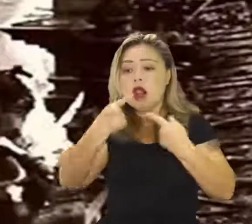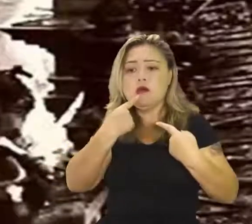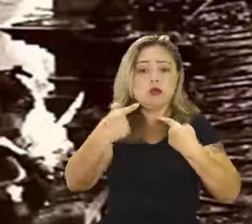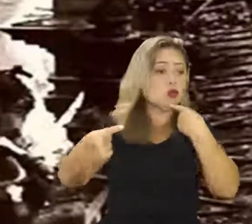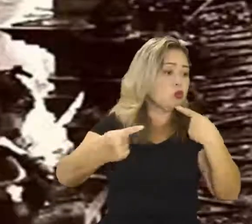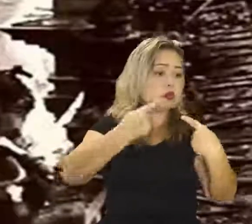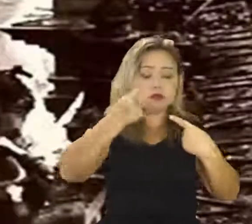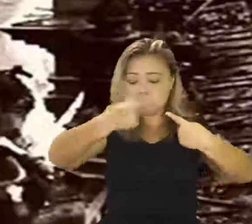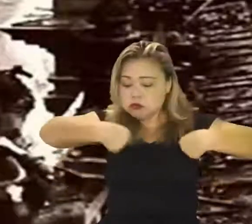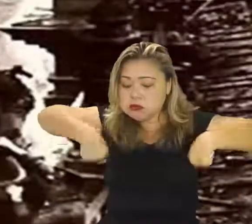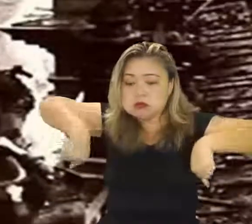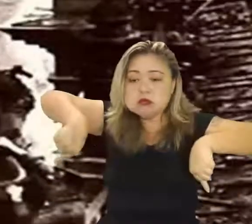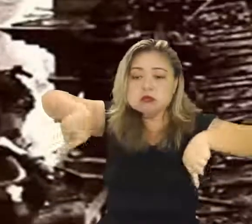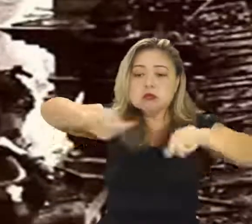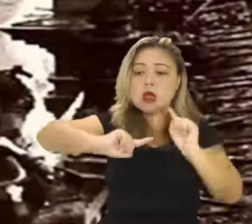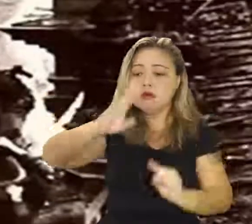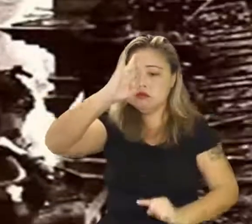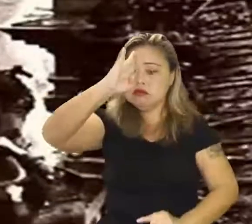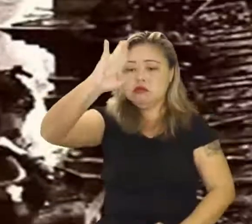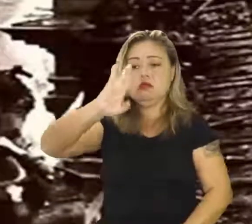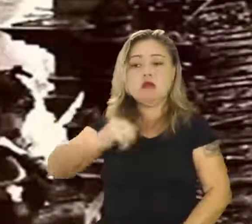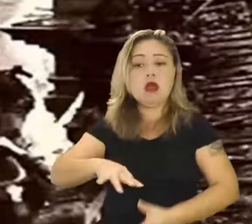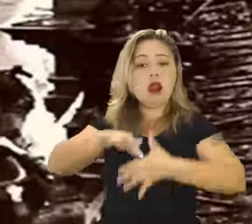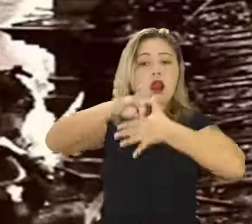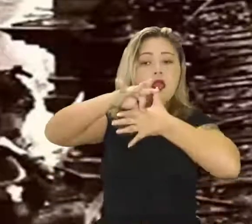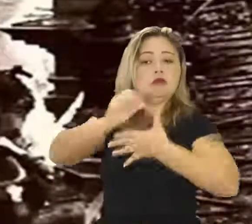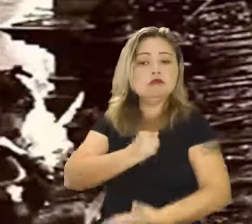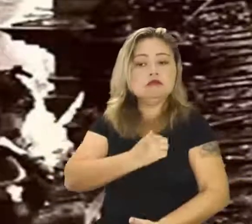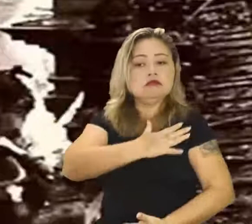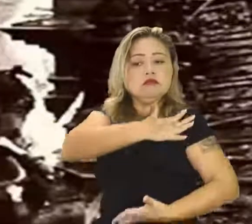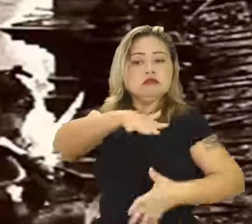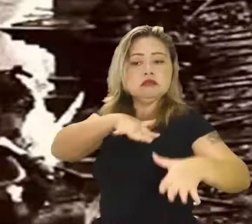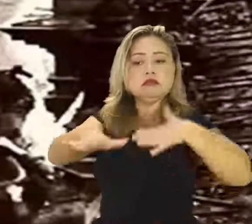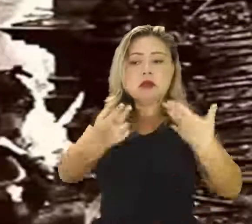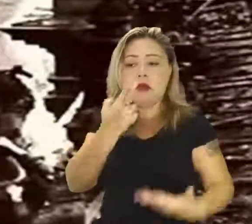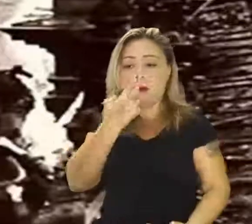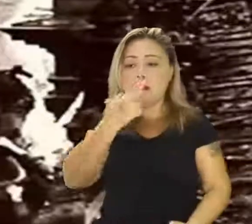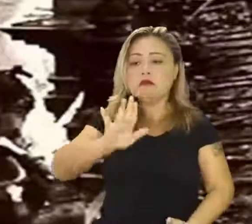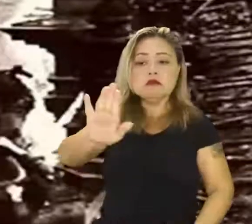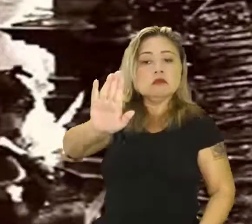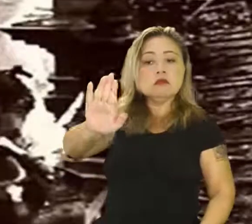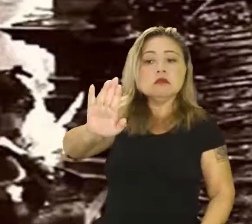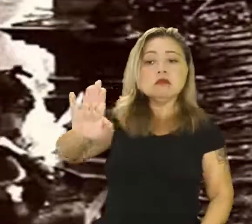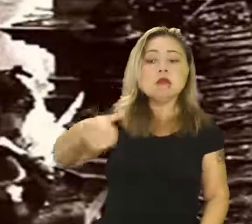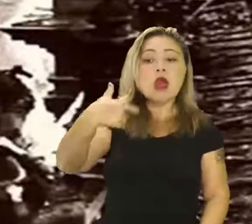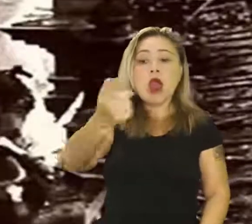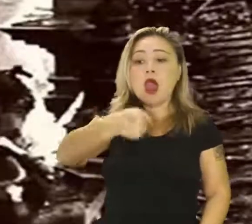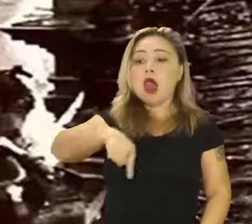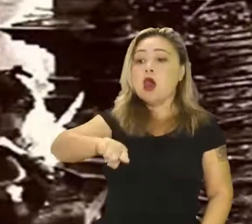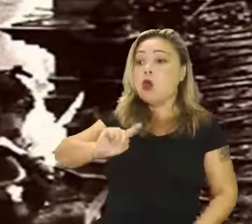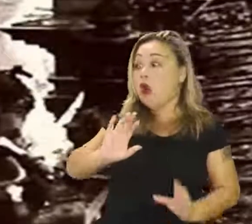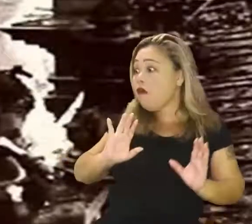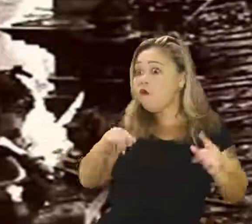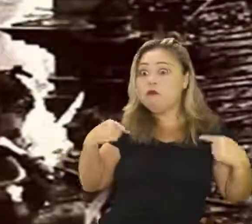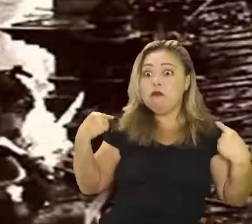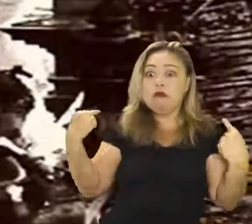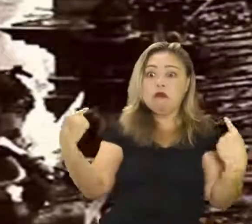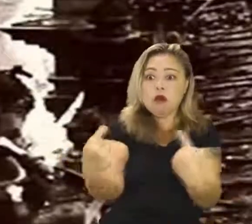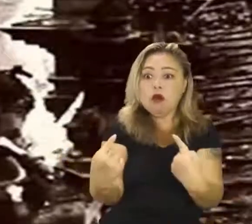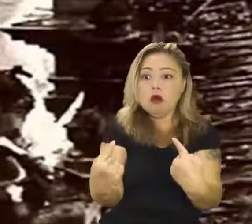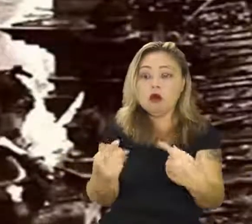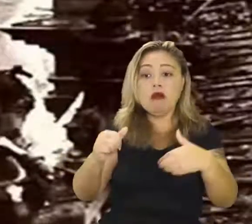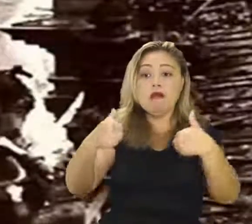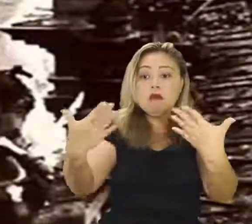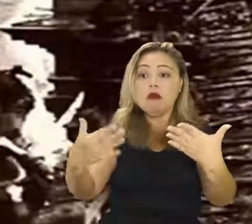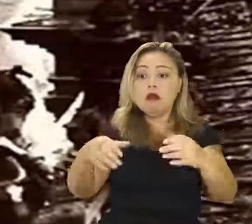discussão entre os seus principais líderes do movimento nazista e os soviéticos batendo